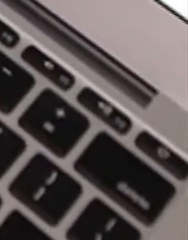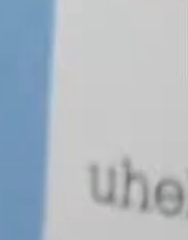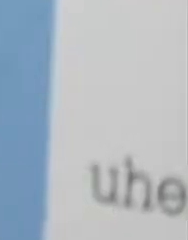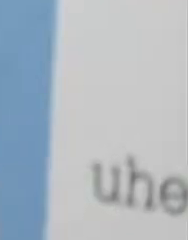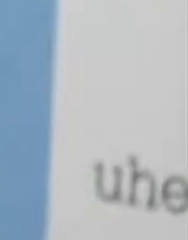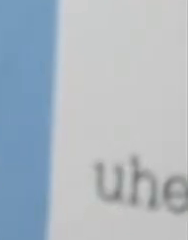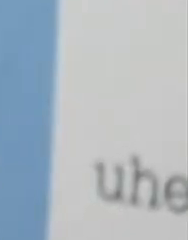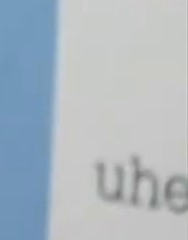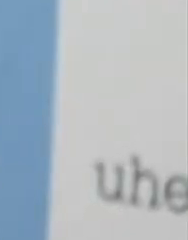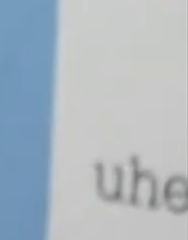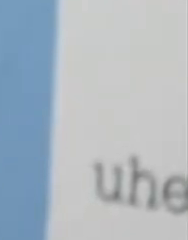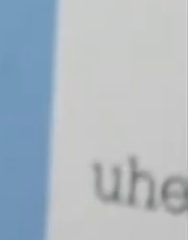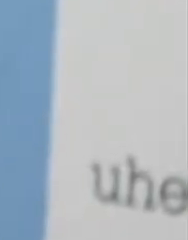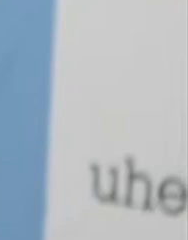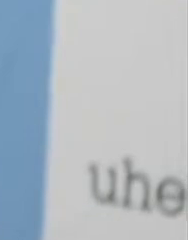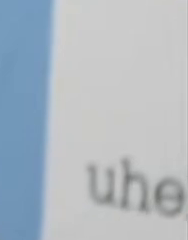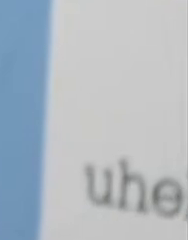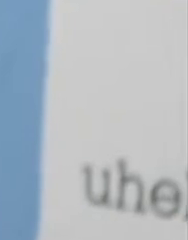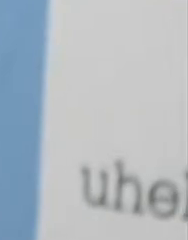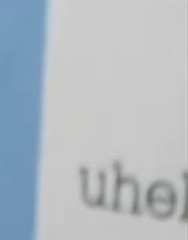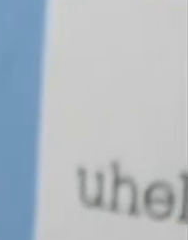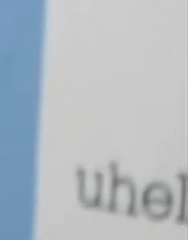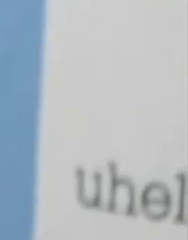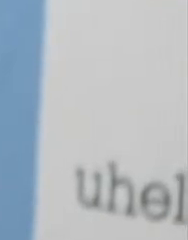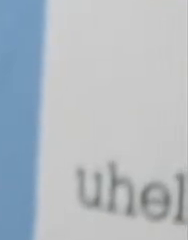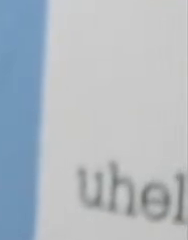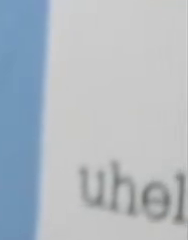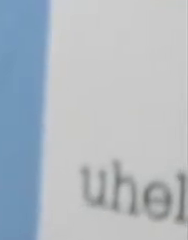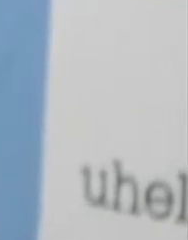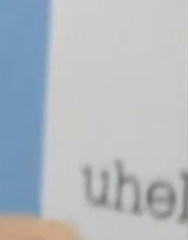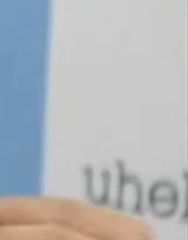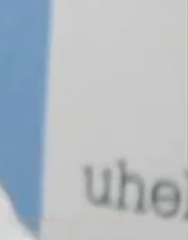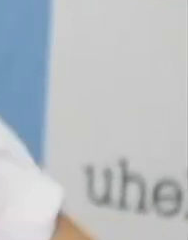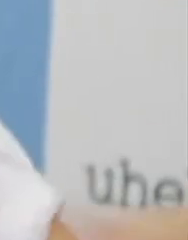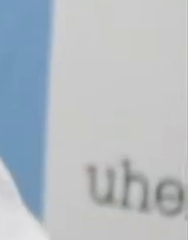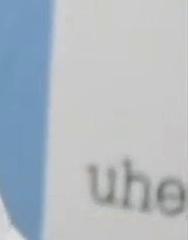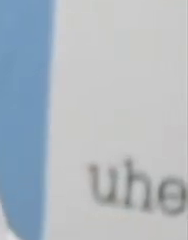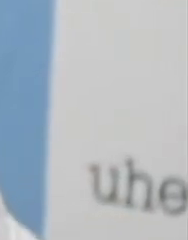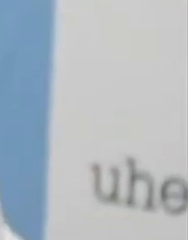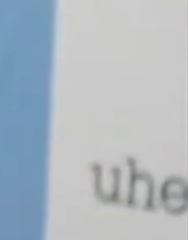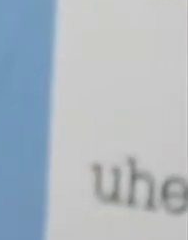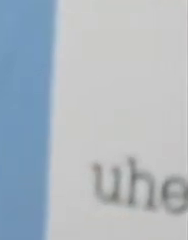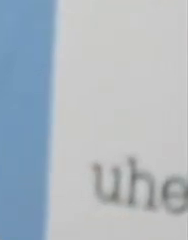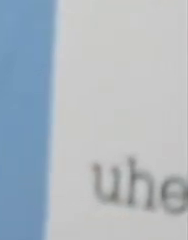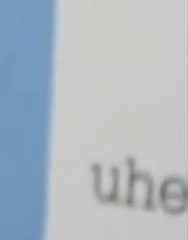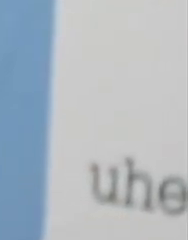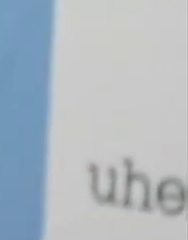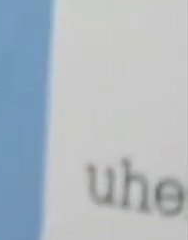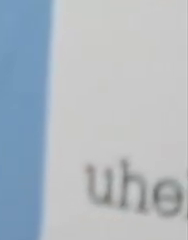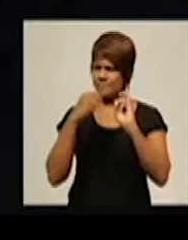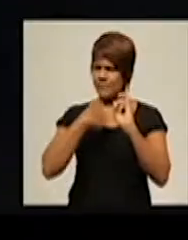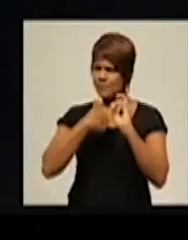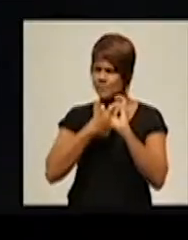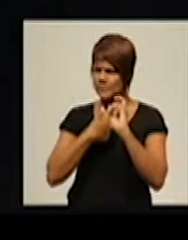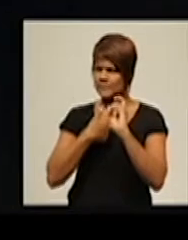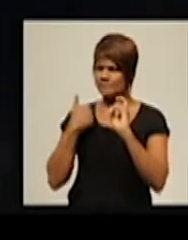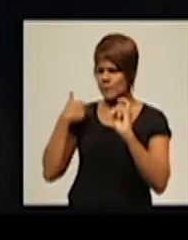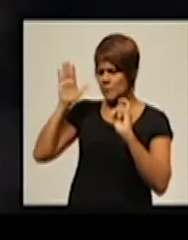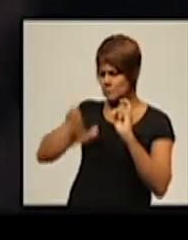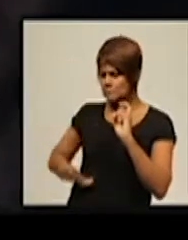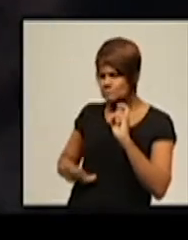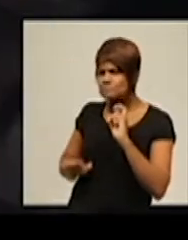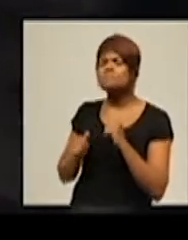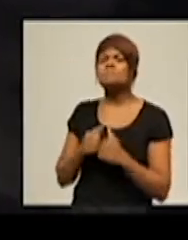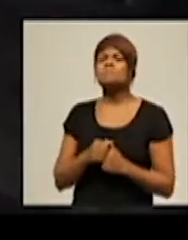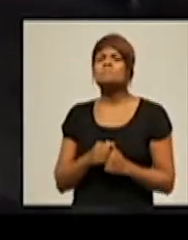para você chegar até as pessoas, é através das redes sociais, internet, revistas online, essa coisa toda. Então, a